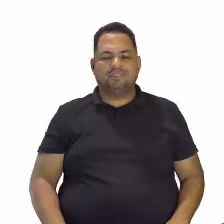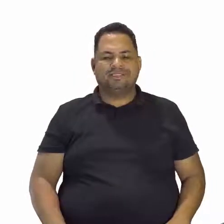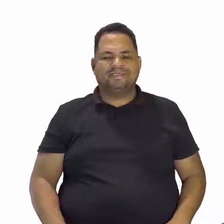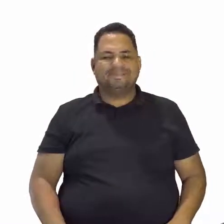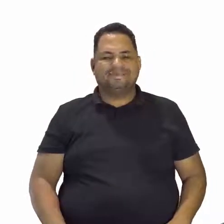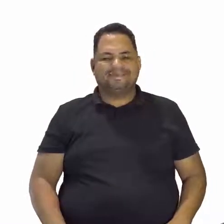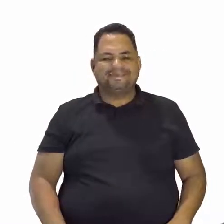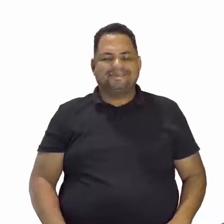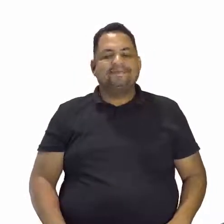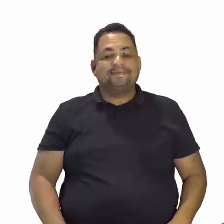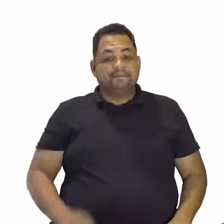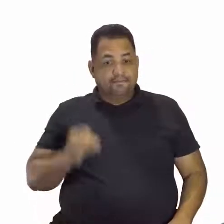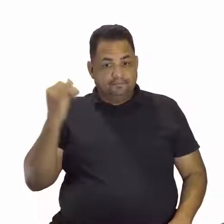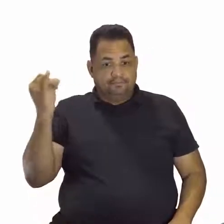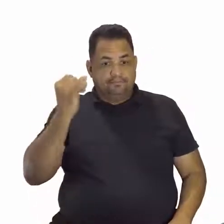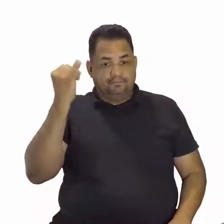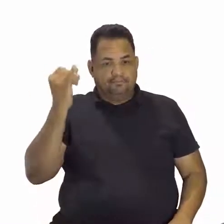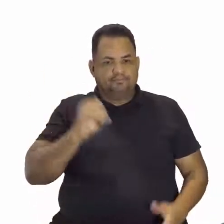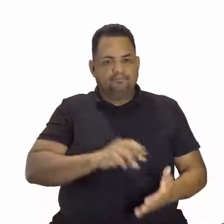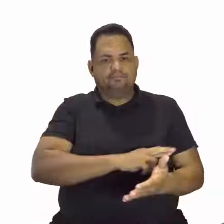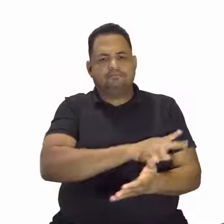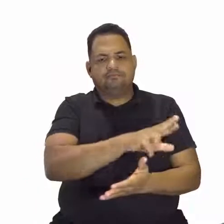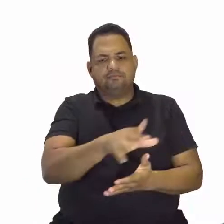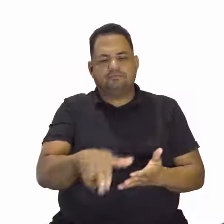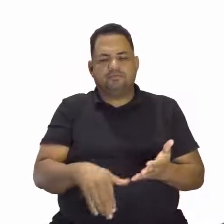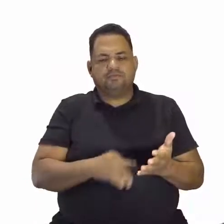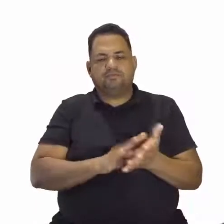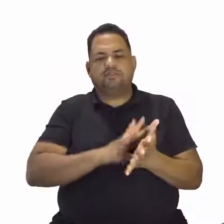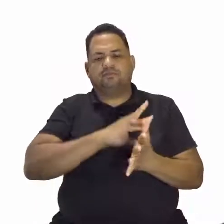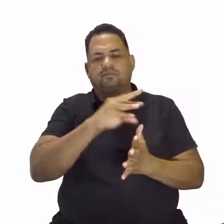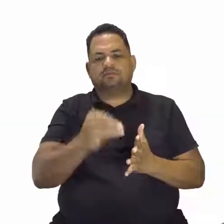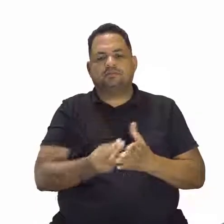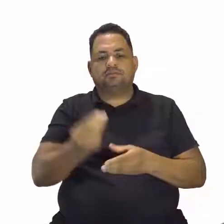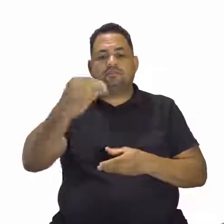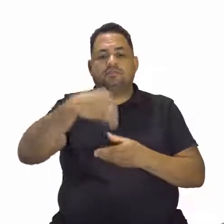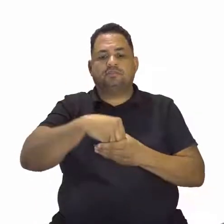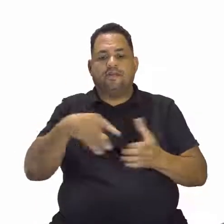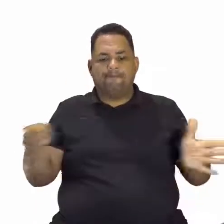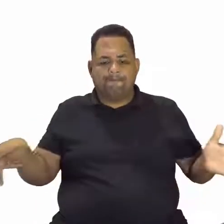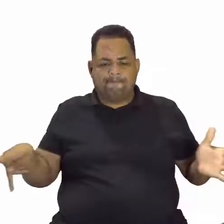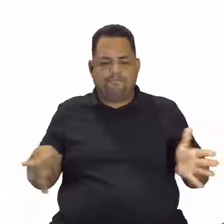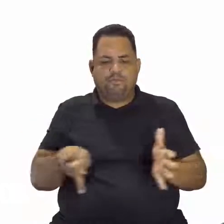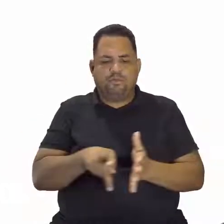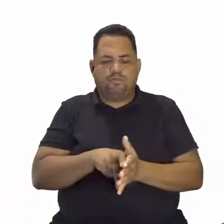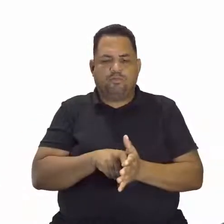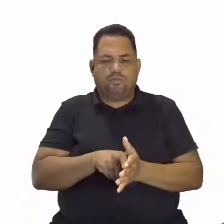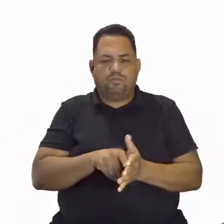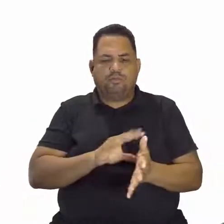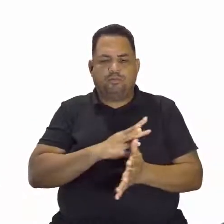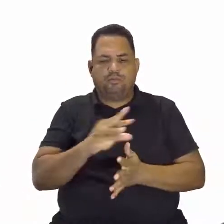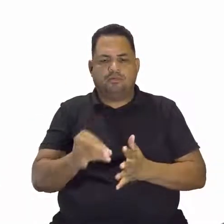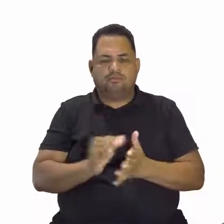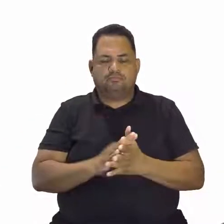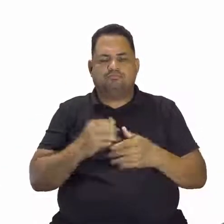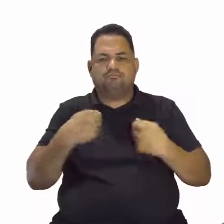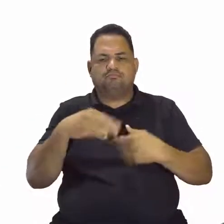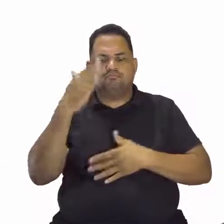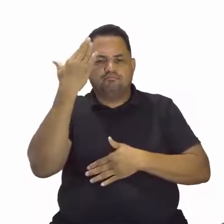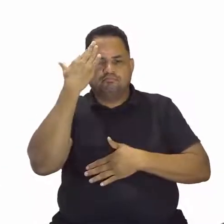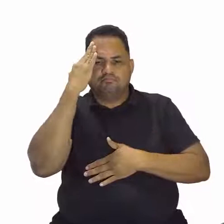é importante. As várias Amazônias dentro da Amazônia, né? Agora temos que entender a Amazônia